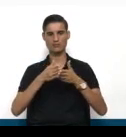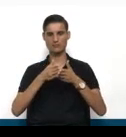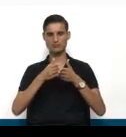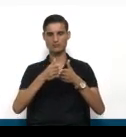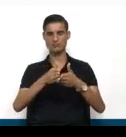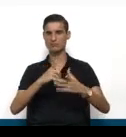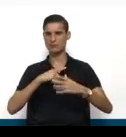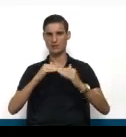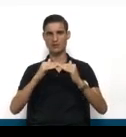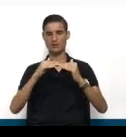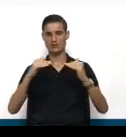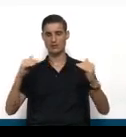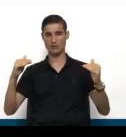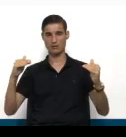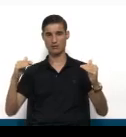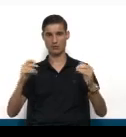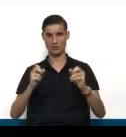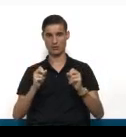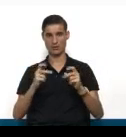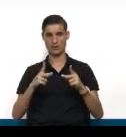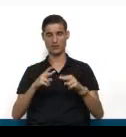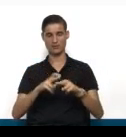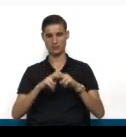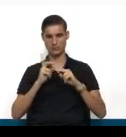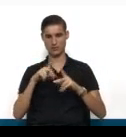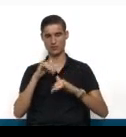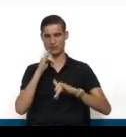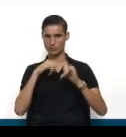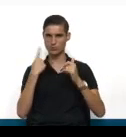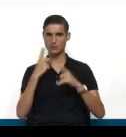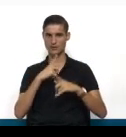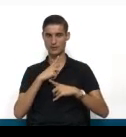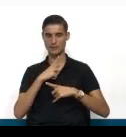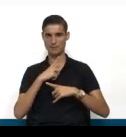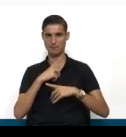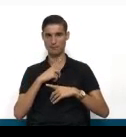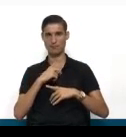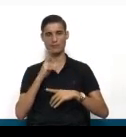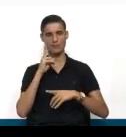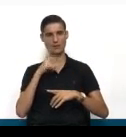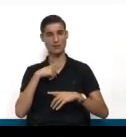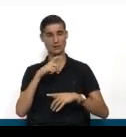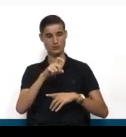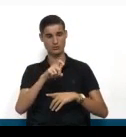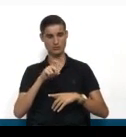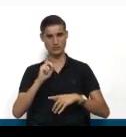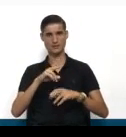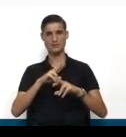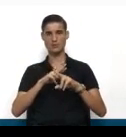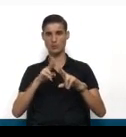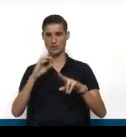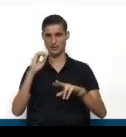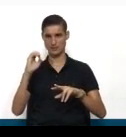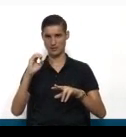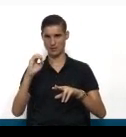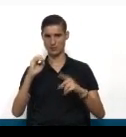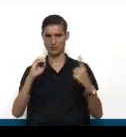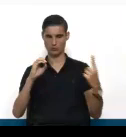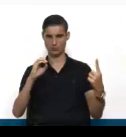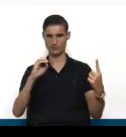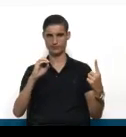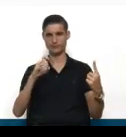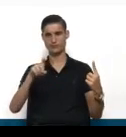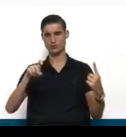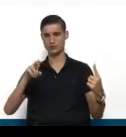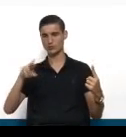ou um segmento de reta horizontal. Tá? Então, a primeira informação que nós temos, considerando um x igual a zero uma extremidade e